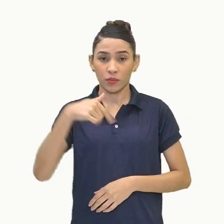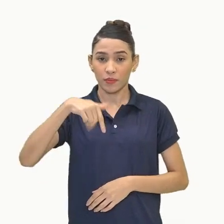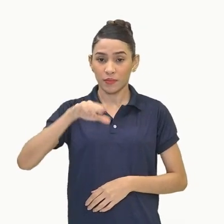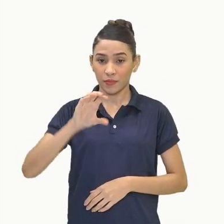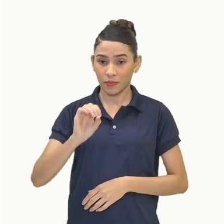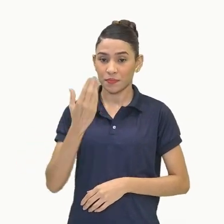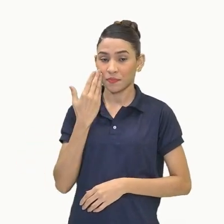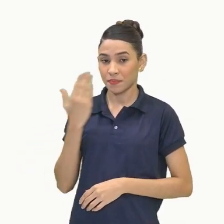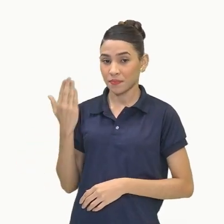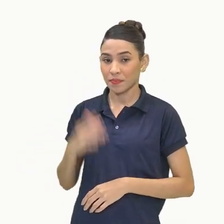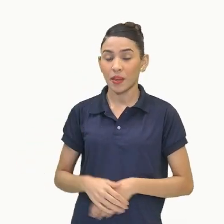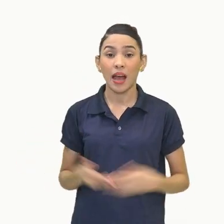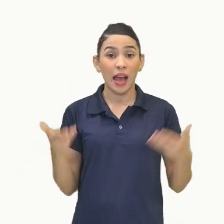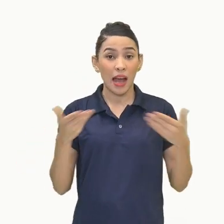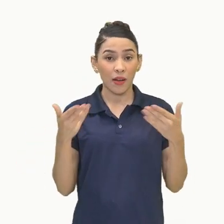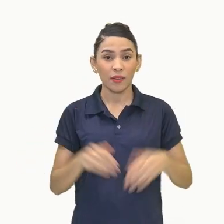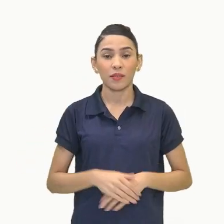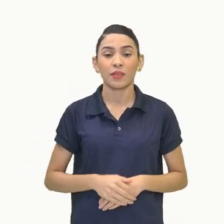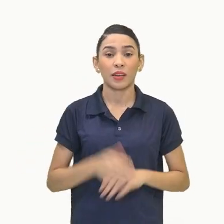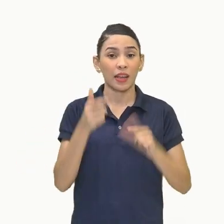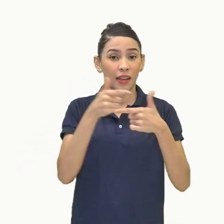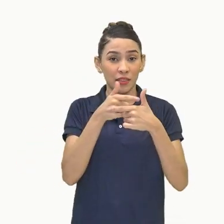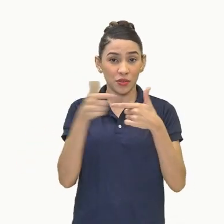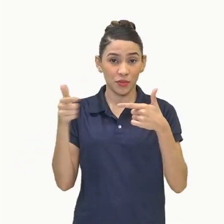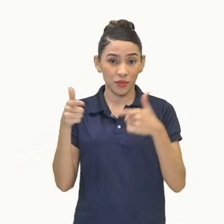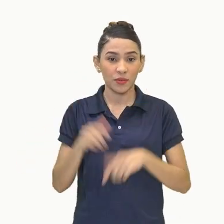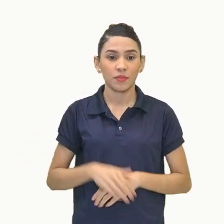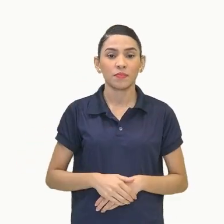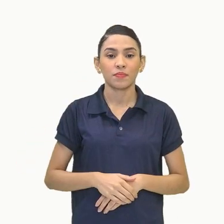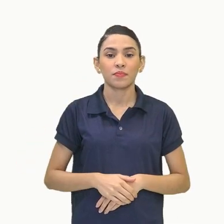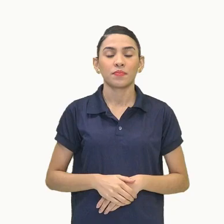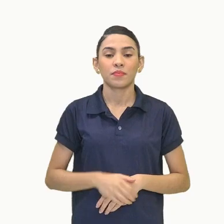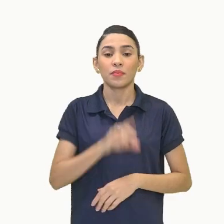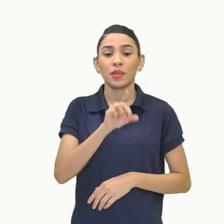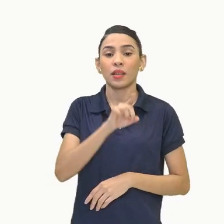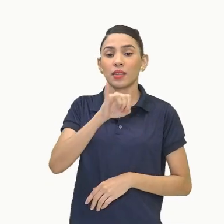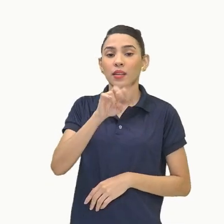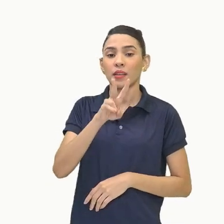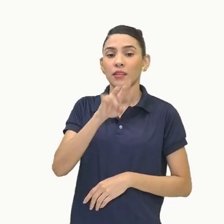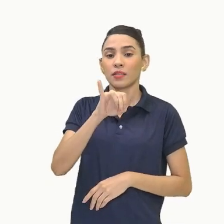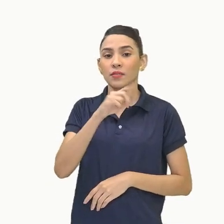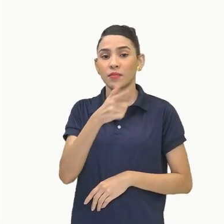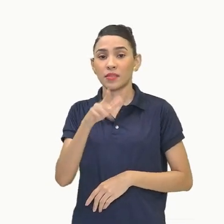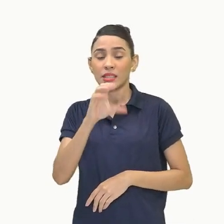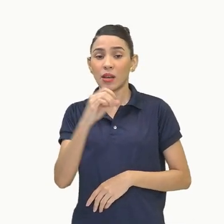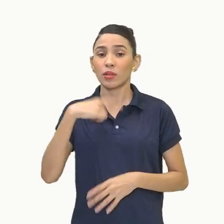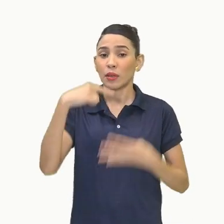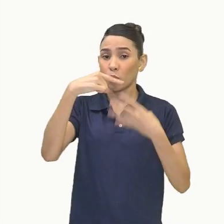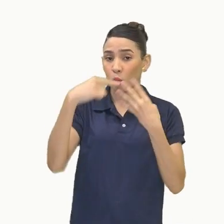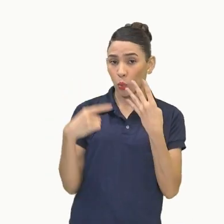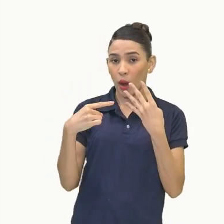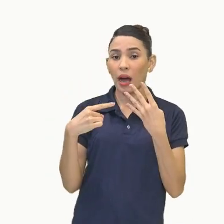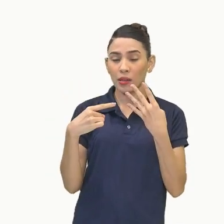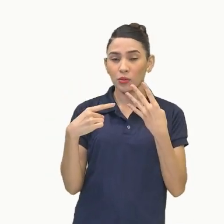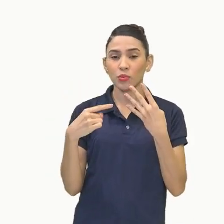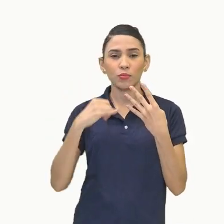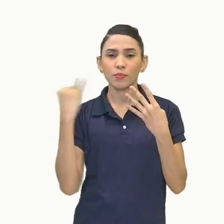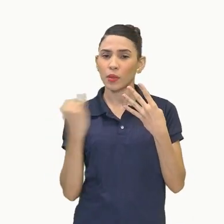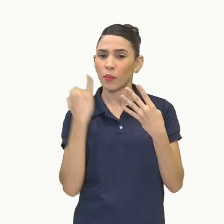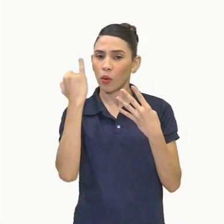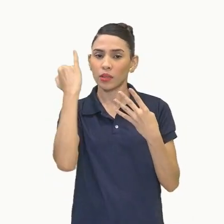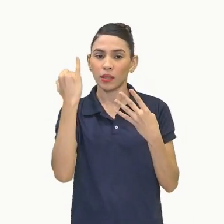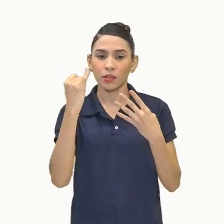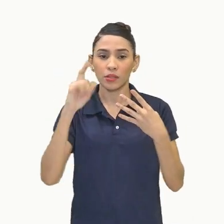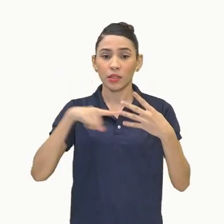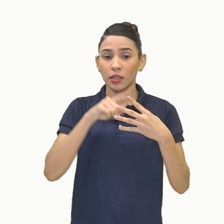28.470. Vamos falar agora de divisão. A divisão, ela tem 4 elementos. O dividendo, o divisor,